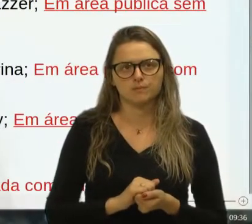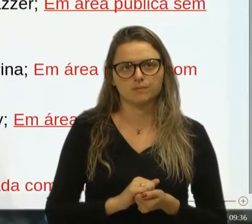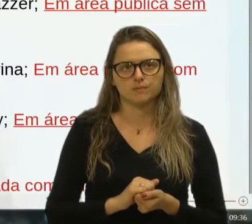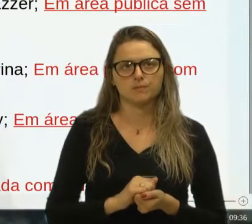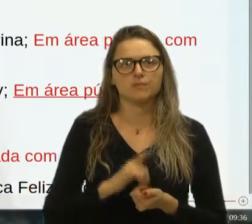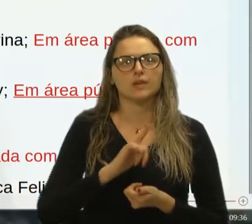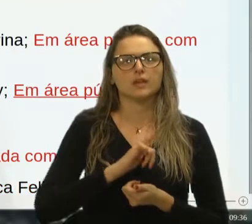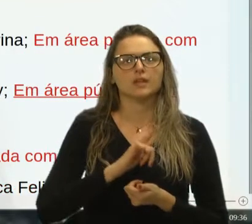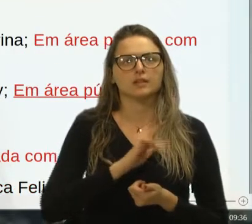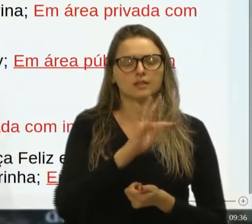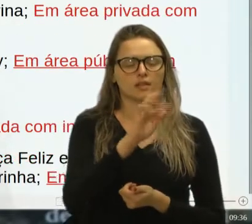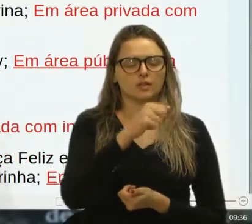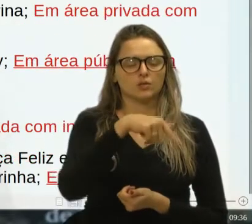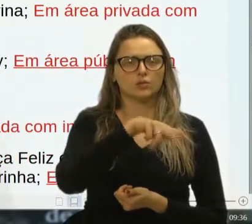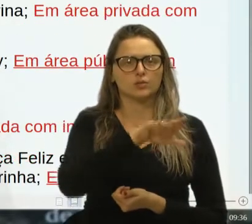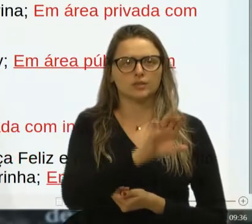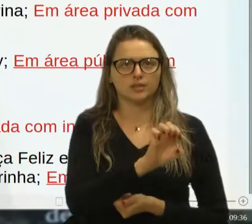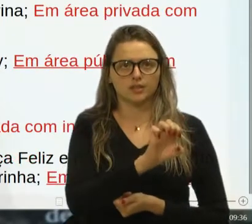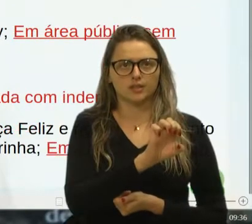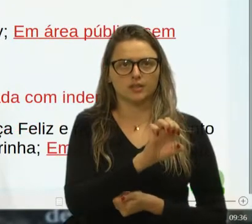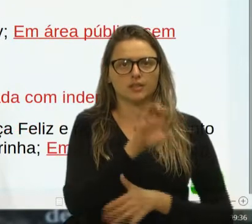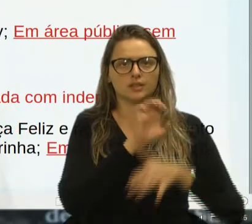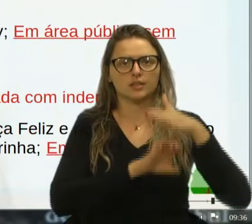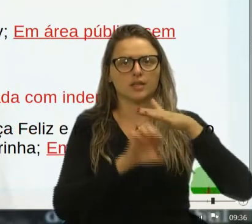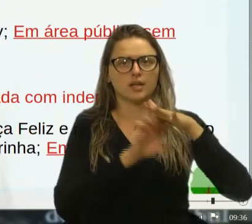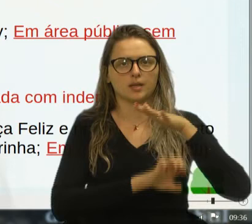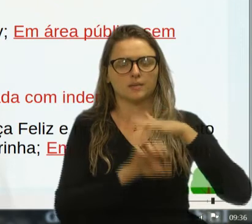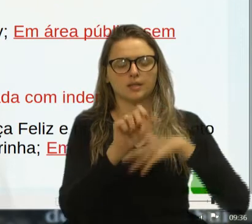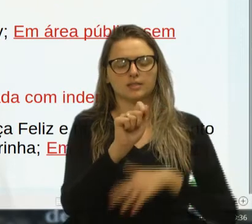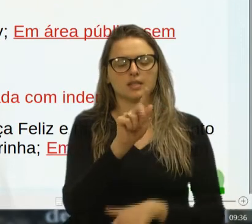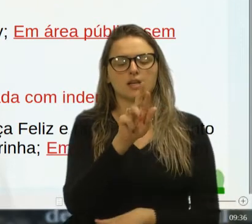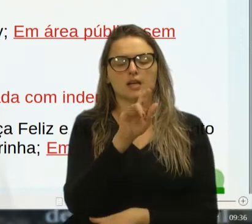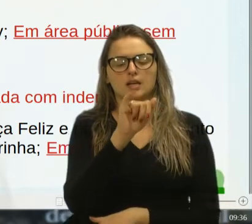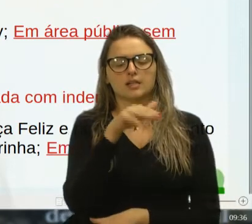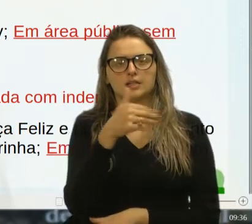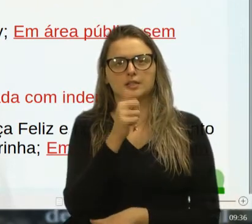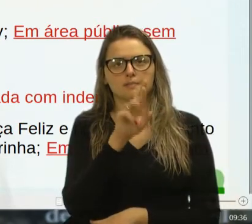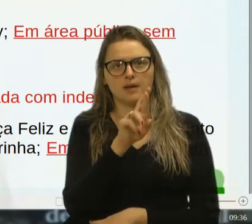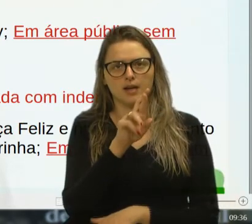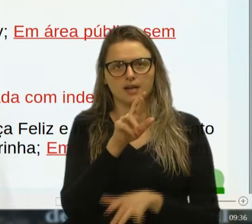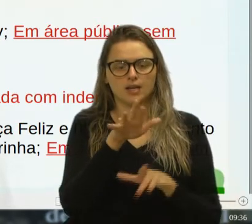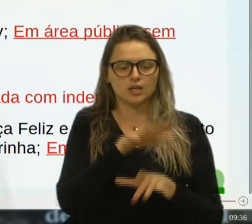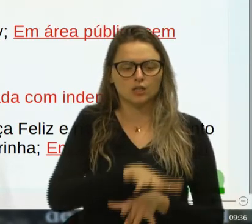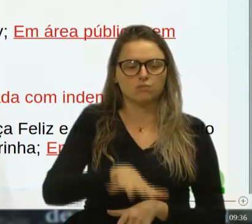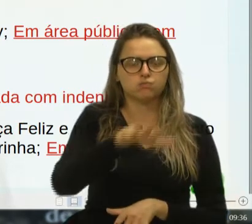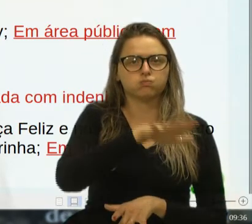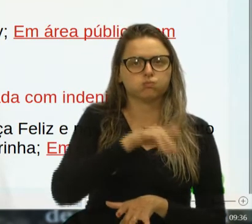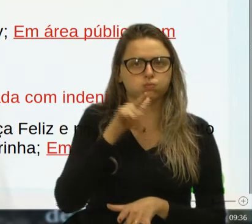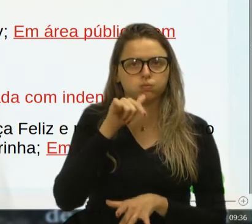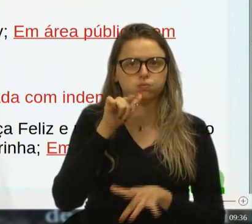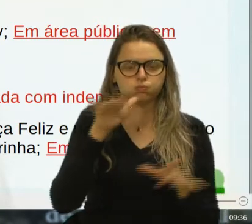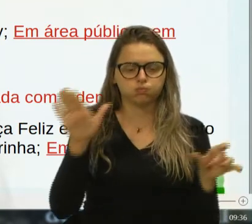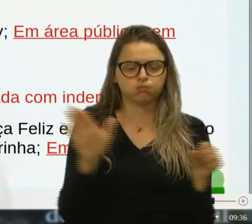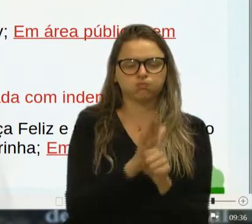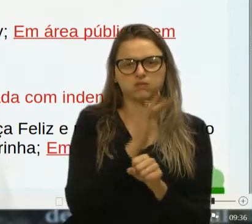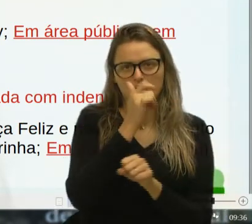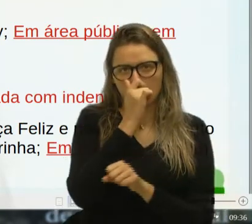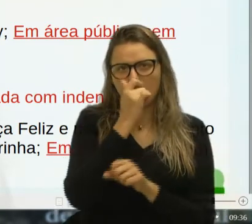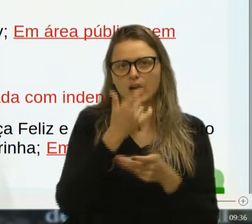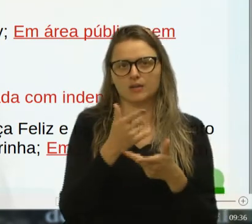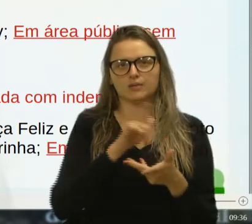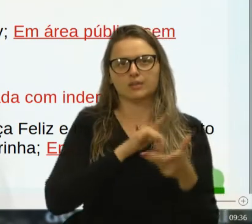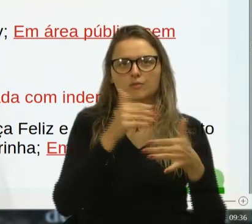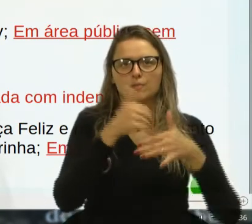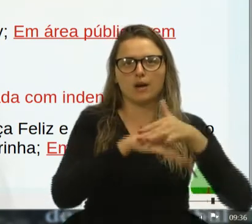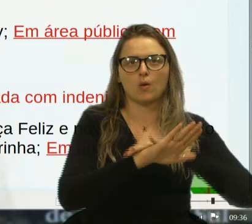O tanque da Agrimar, tá? O tanque da Agrimar, aquela área ali que foi alagada na época que era utilizada para